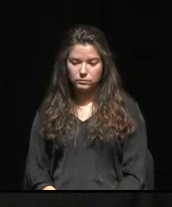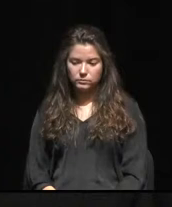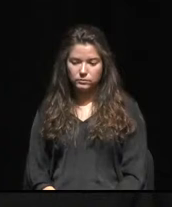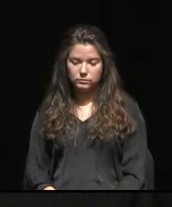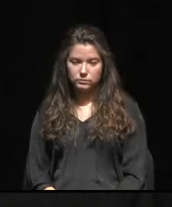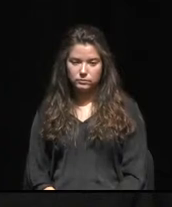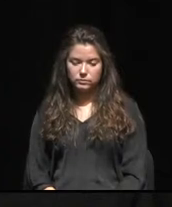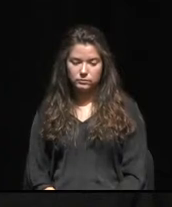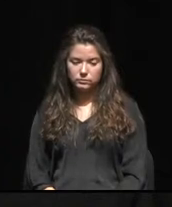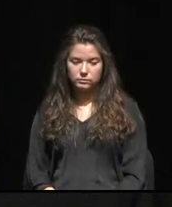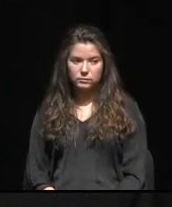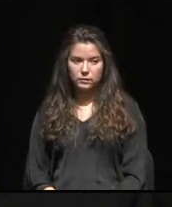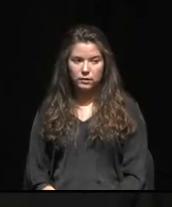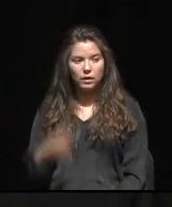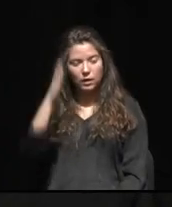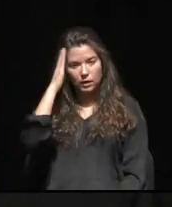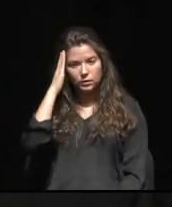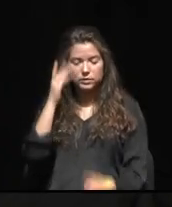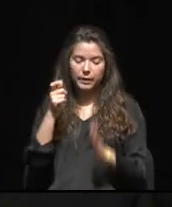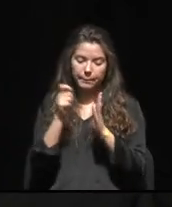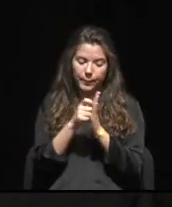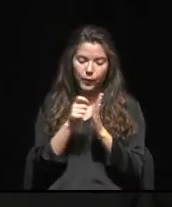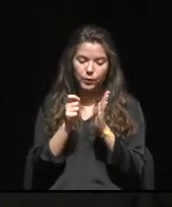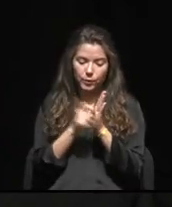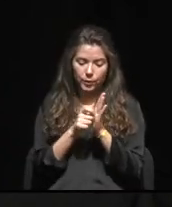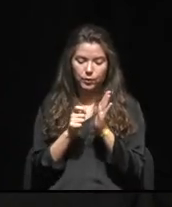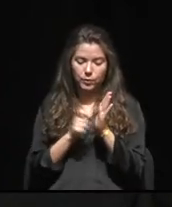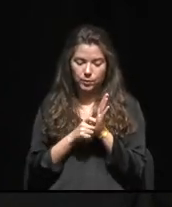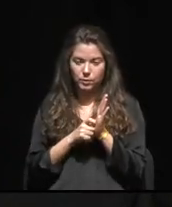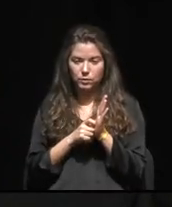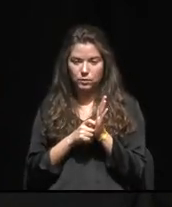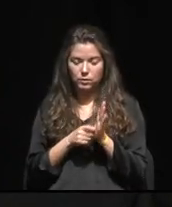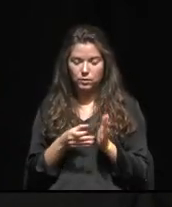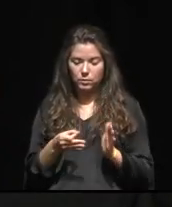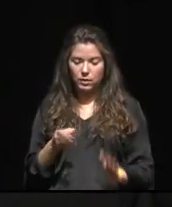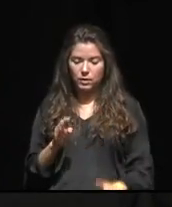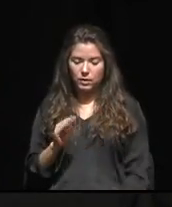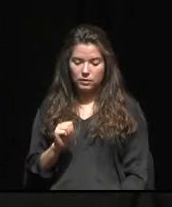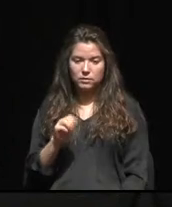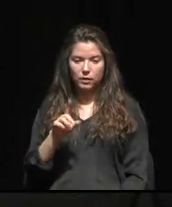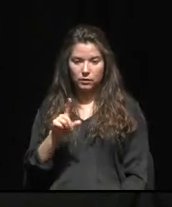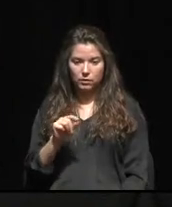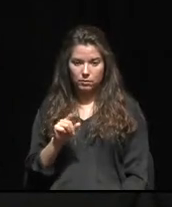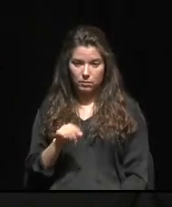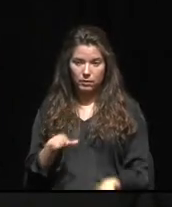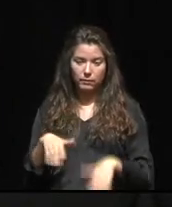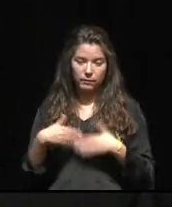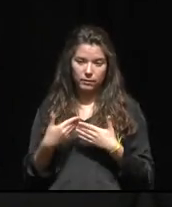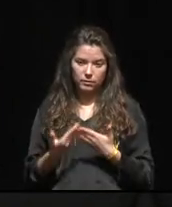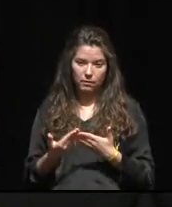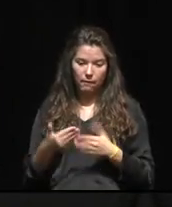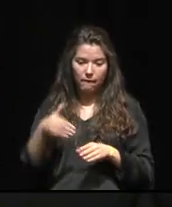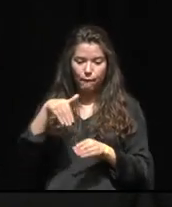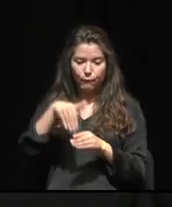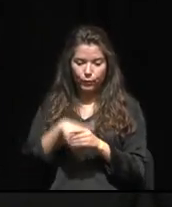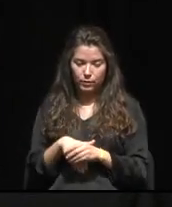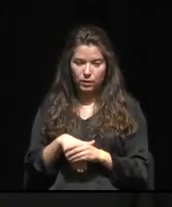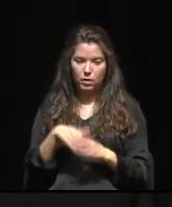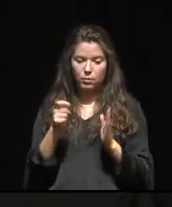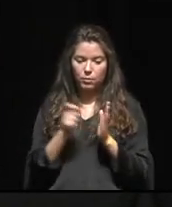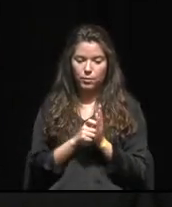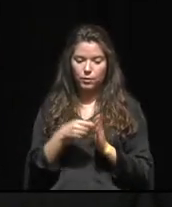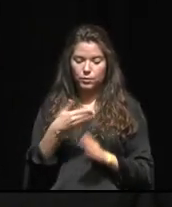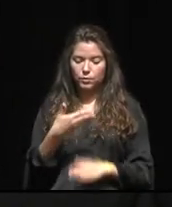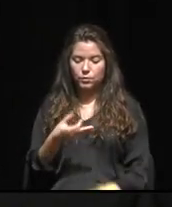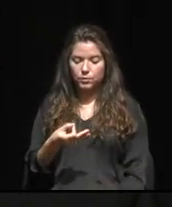pontos creio que temos que ir ponto a ponto no D PS também então vamos votar o ponto